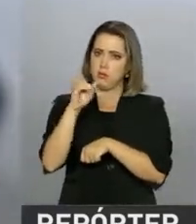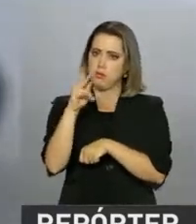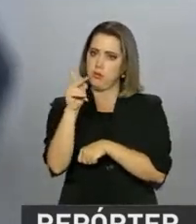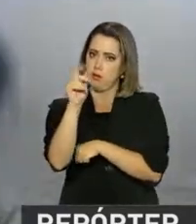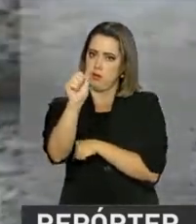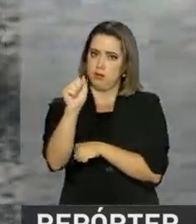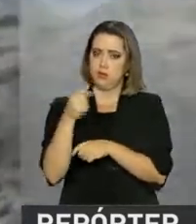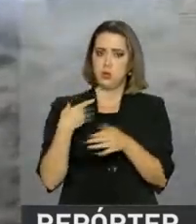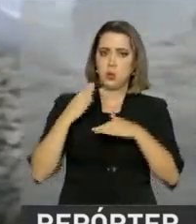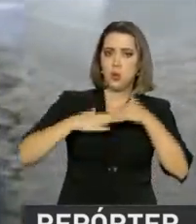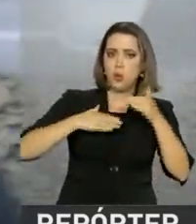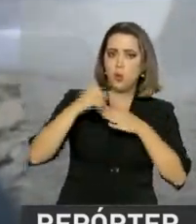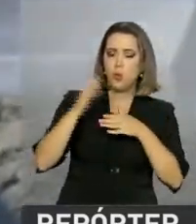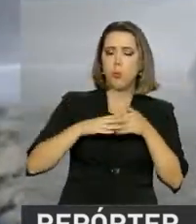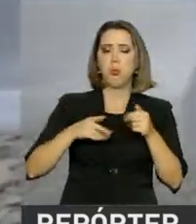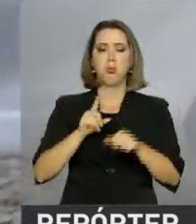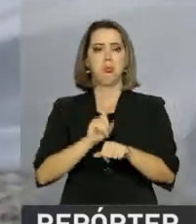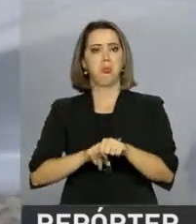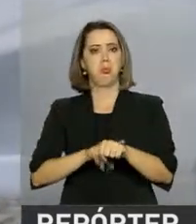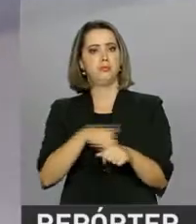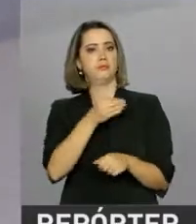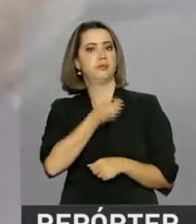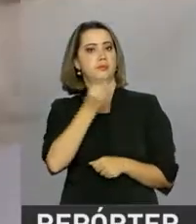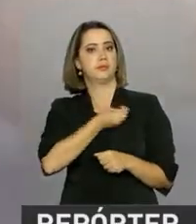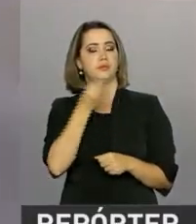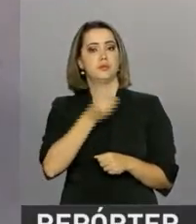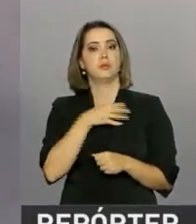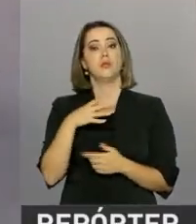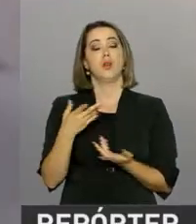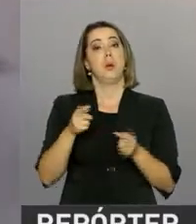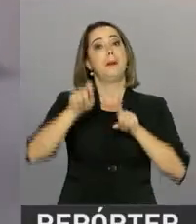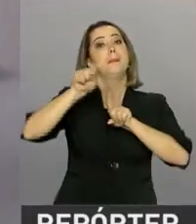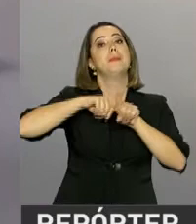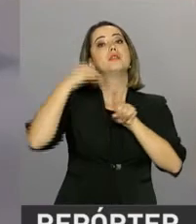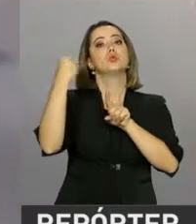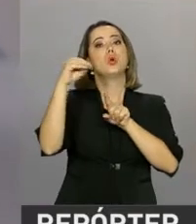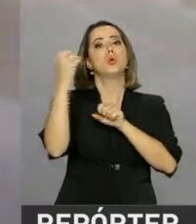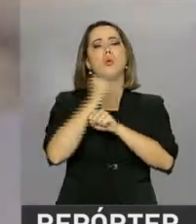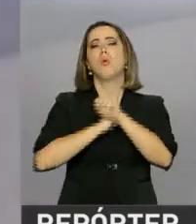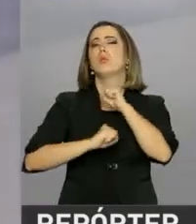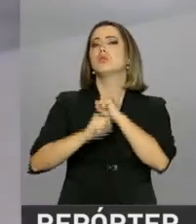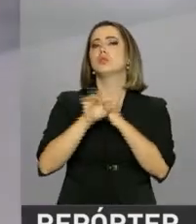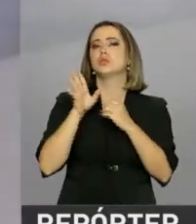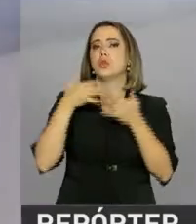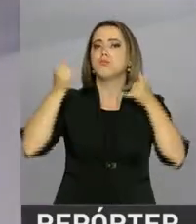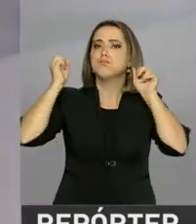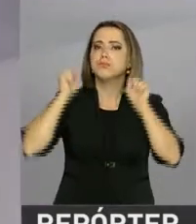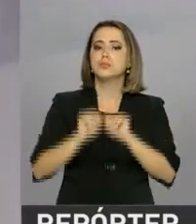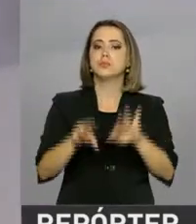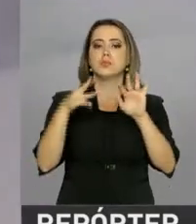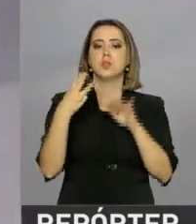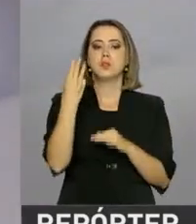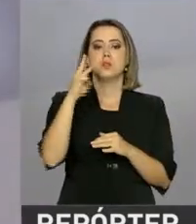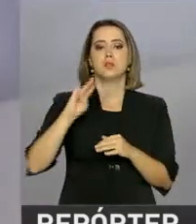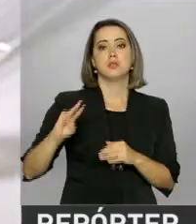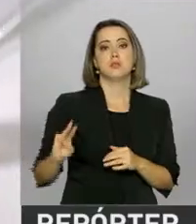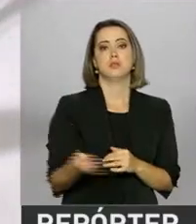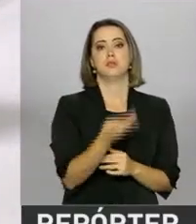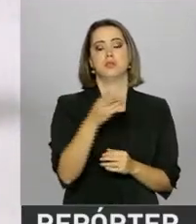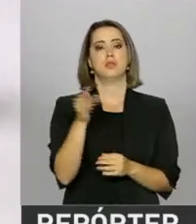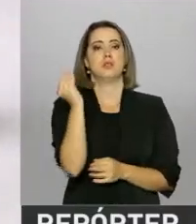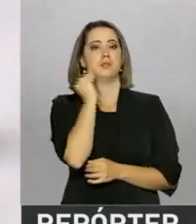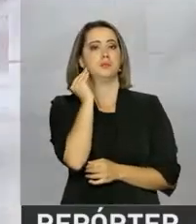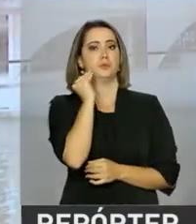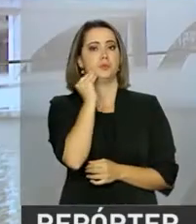indica em algum momento da vida em outubro do ano passado o ministério já tinha começado a distribuir 3 milhões e 500 mil testes